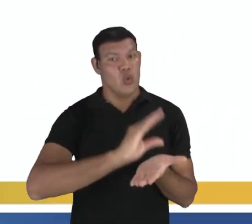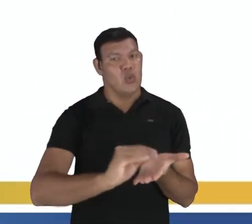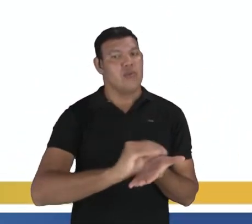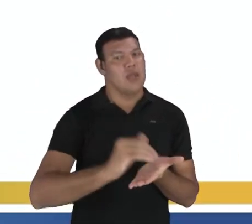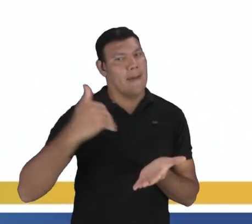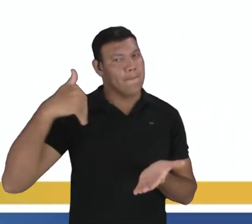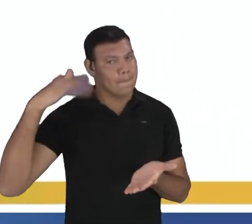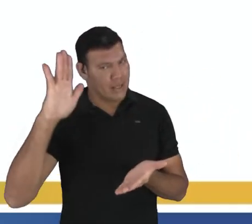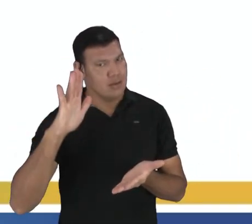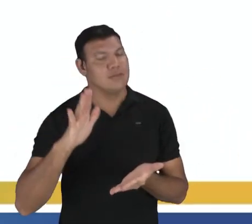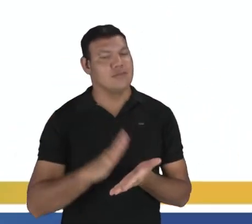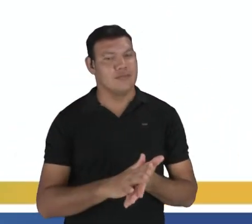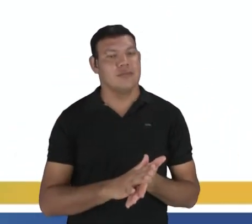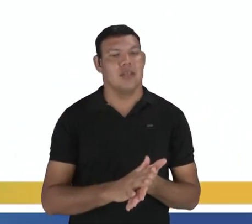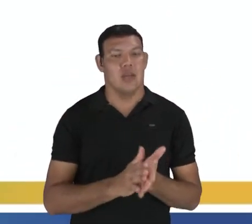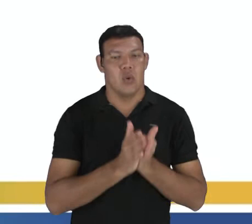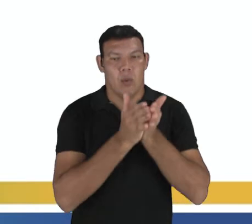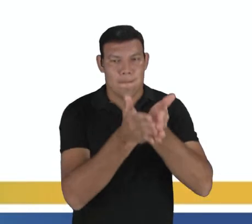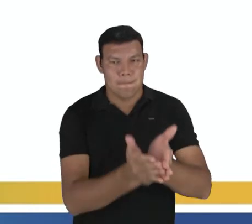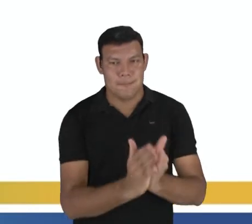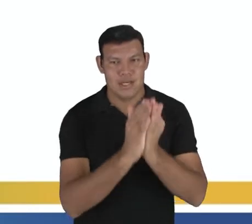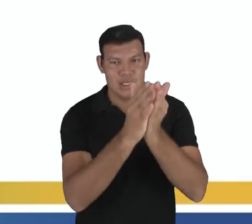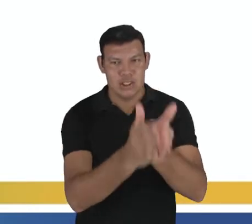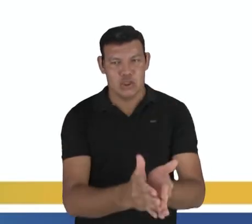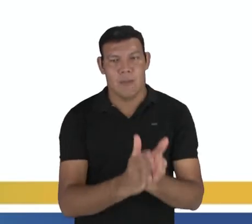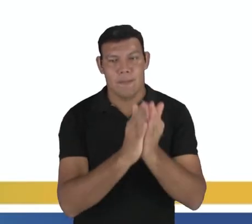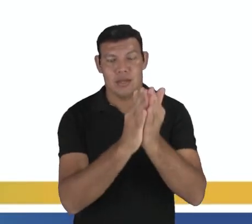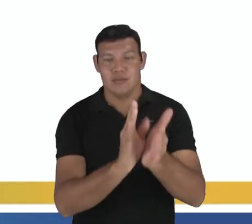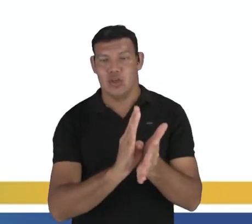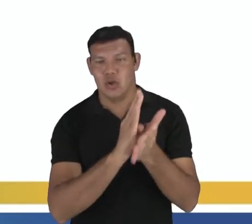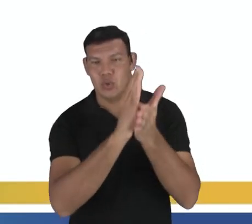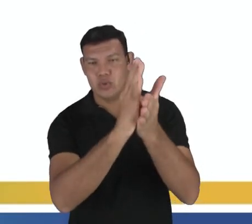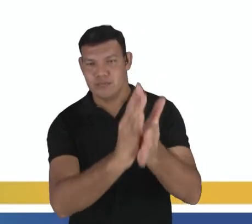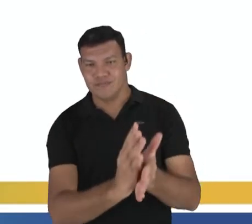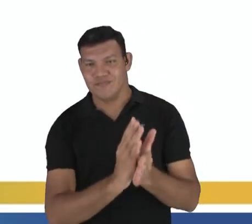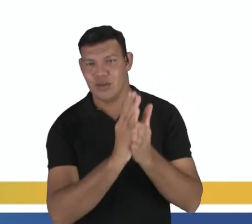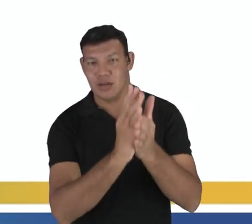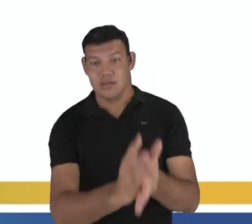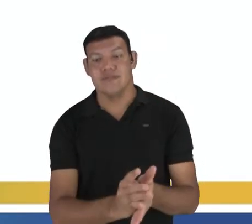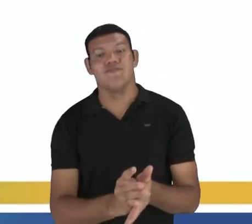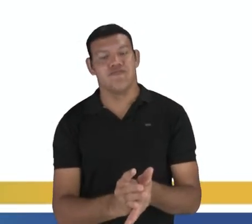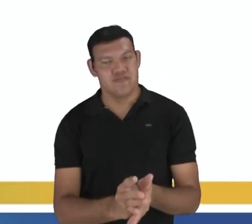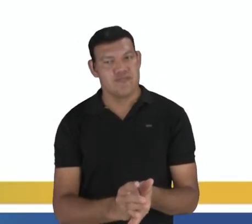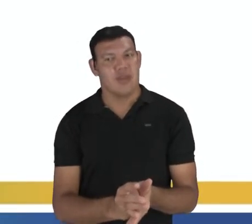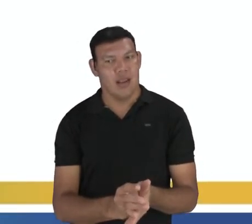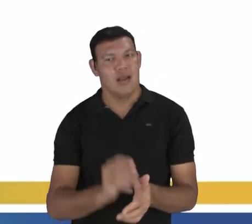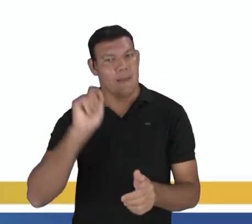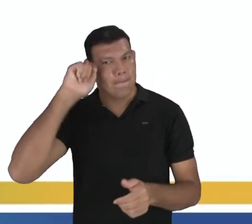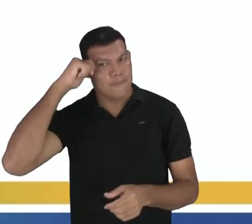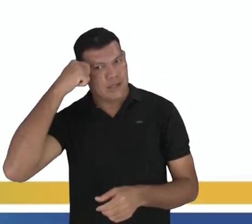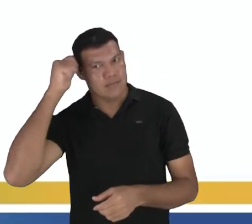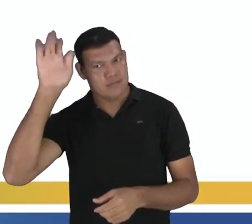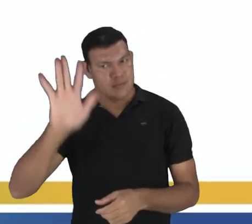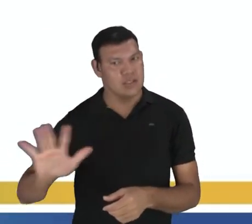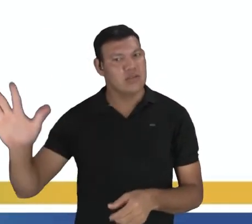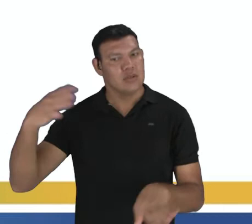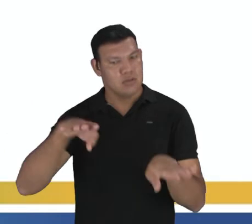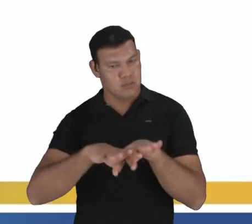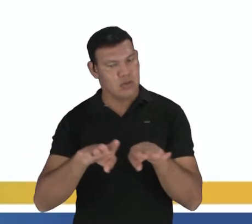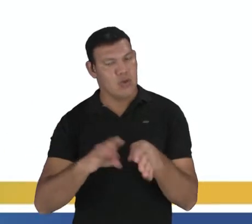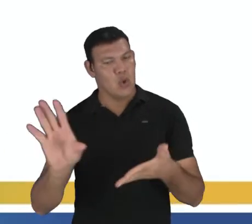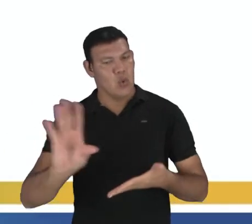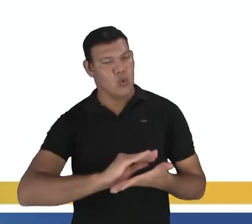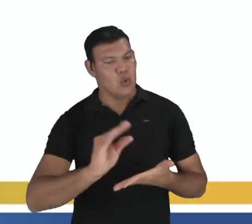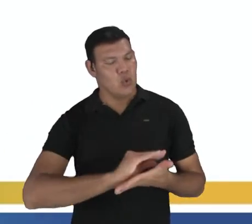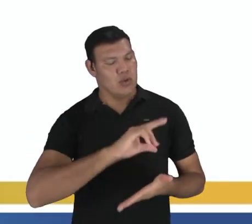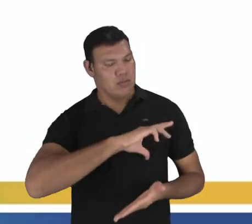extra através do tráfico de escravos, né? Ainda tinha esse tráfico aí que era rentável para Portugal, tá? Além